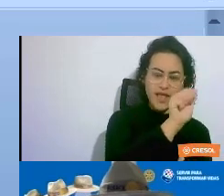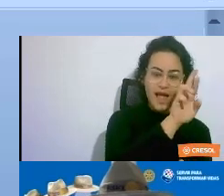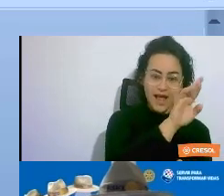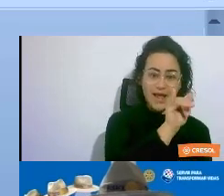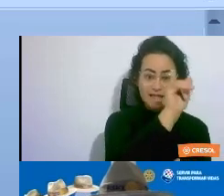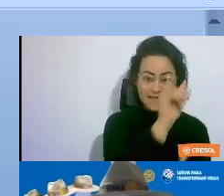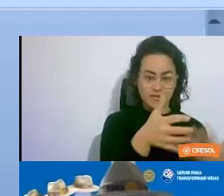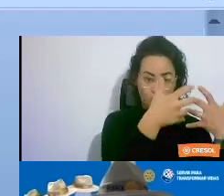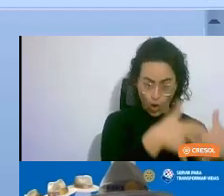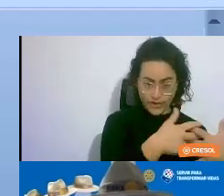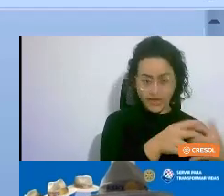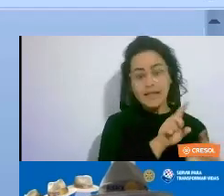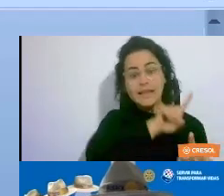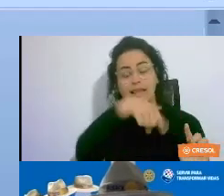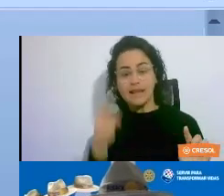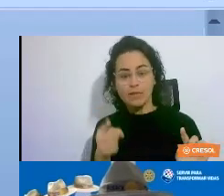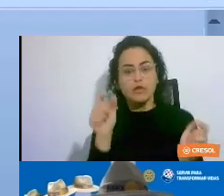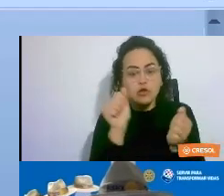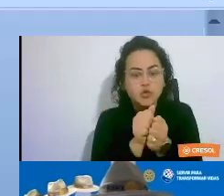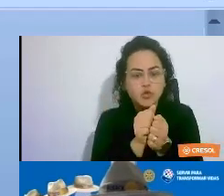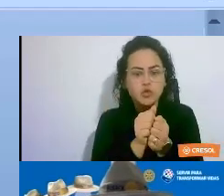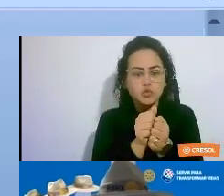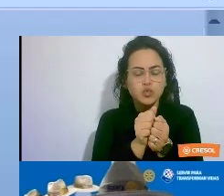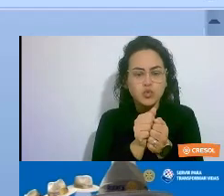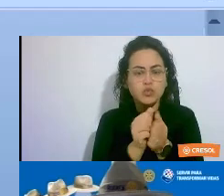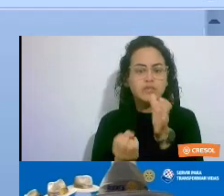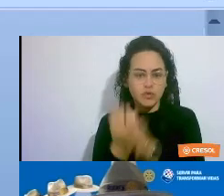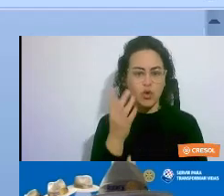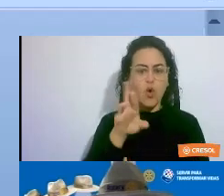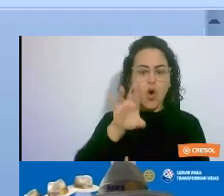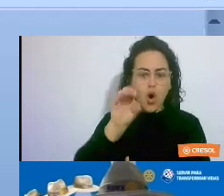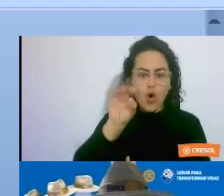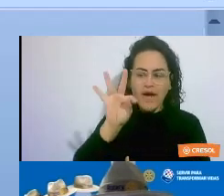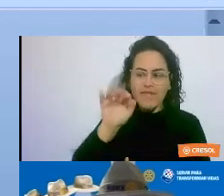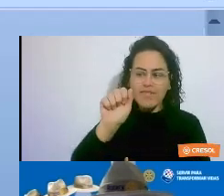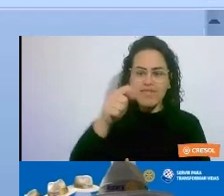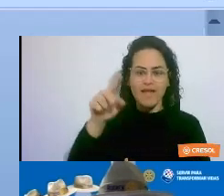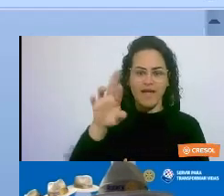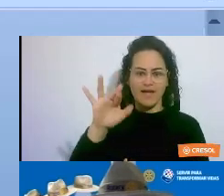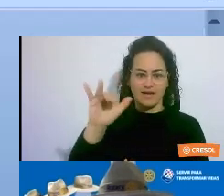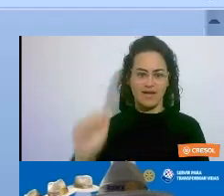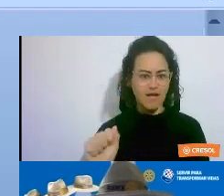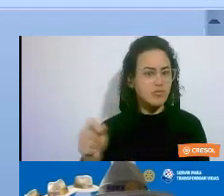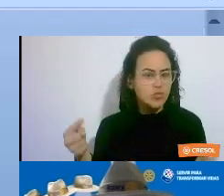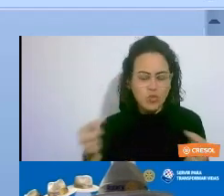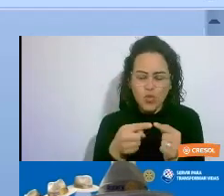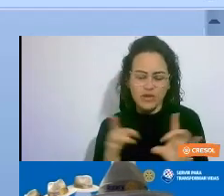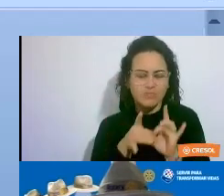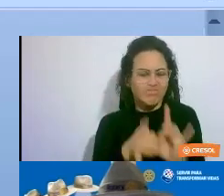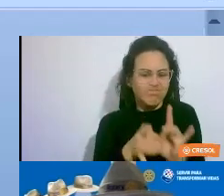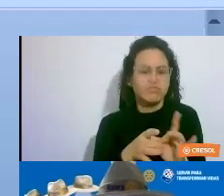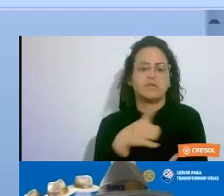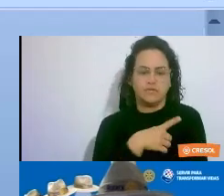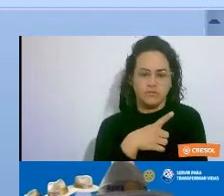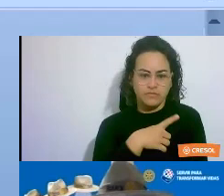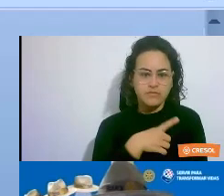Tá bom? Então, é fundamental hoje para os clubes todo o seu trabalho,